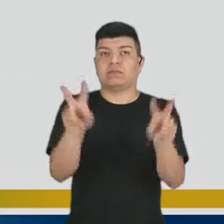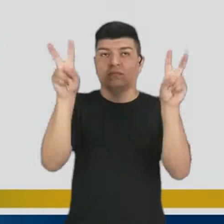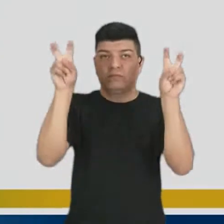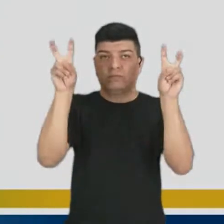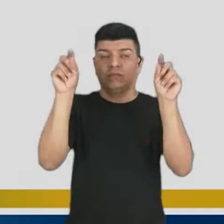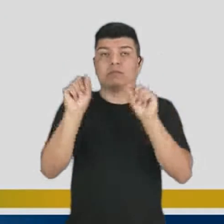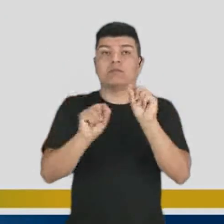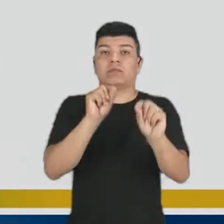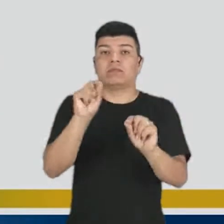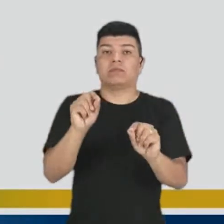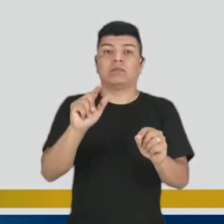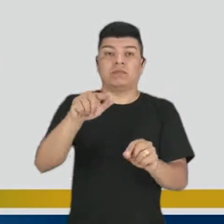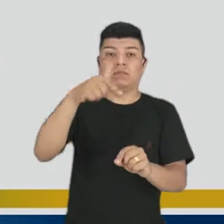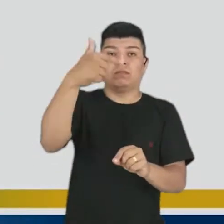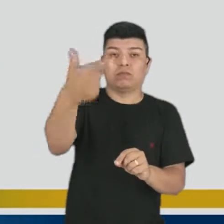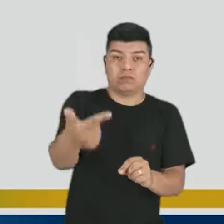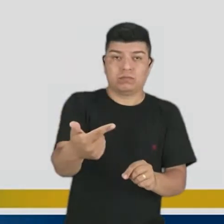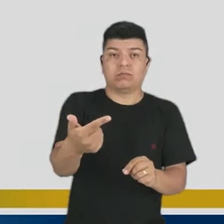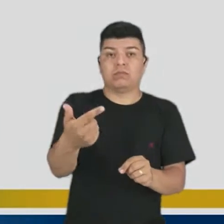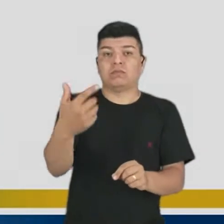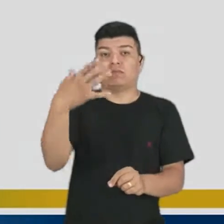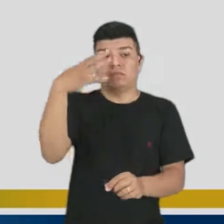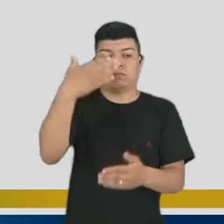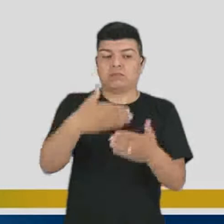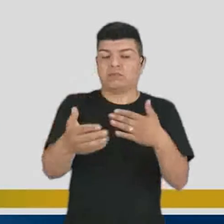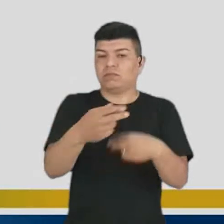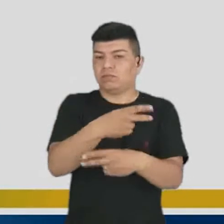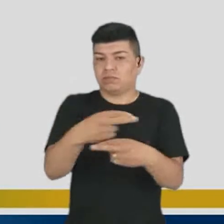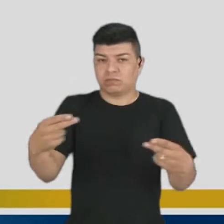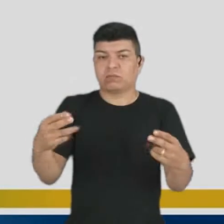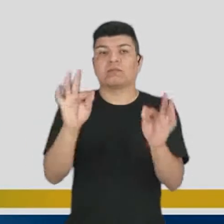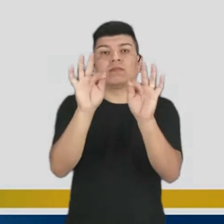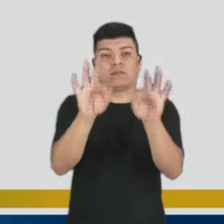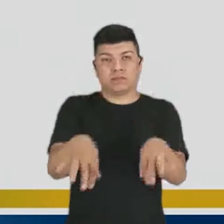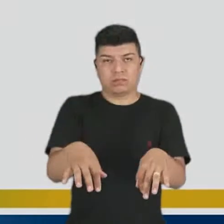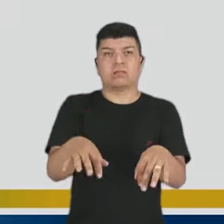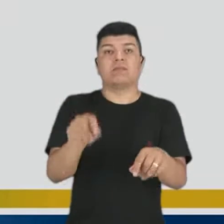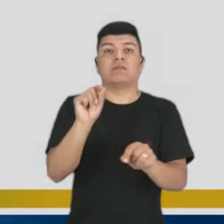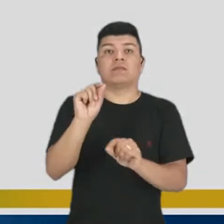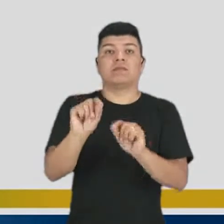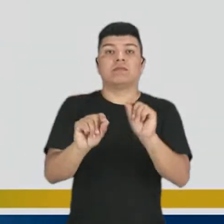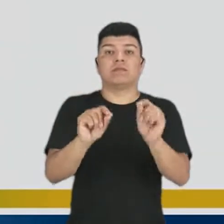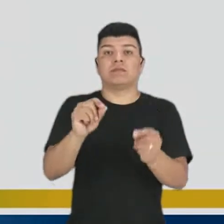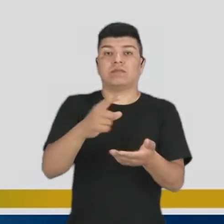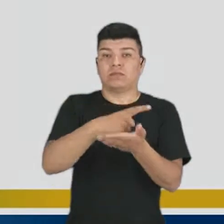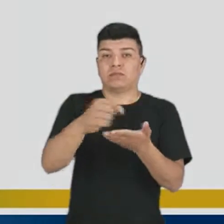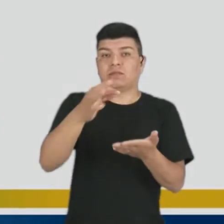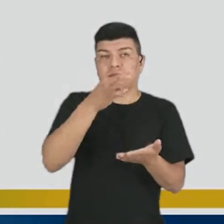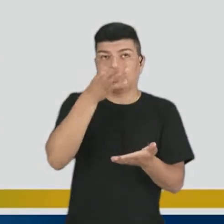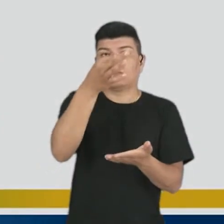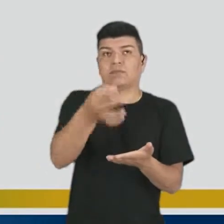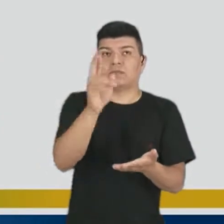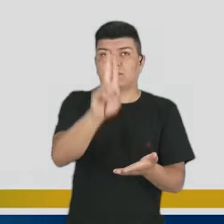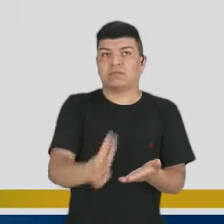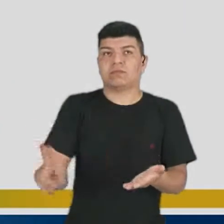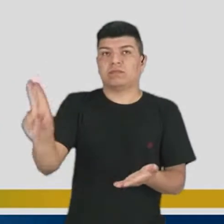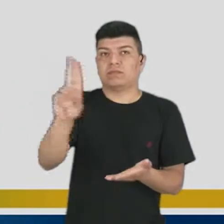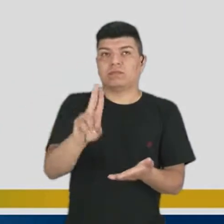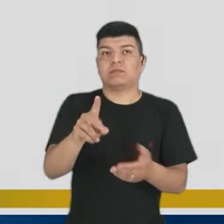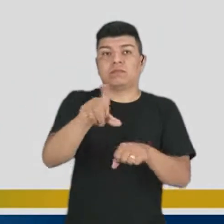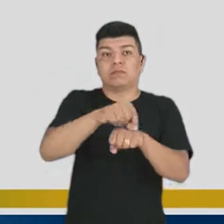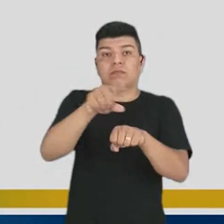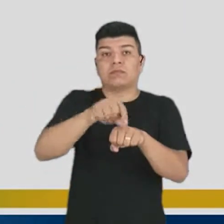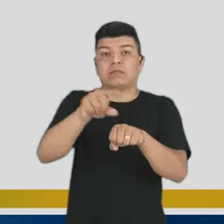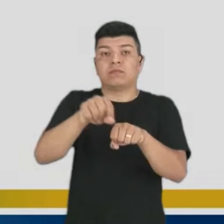ou convencer o outro a respeito de algo. Então, a finalidade maior do artigo de opinião, quando eu utilizo um argumento, é